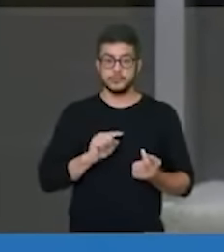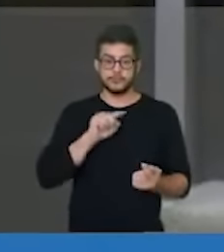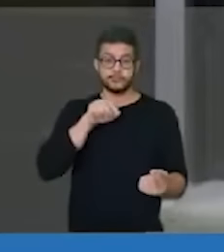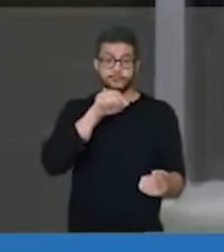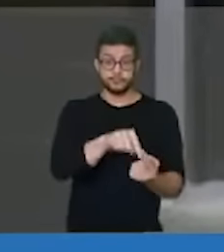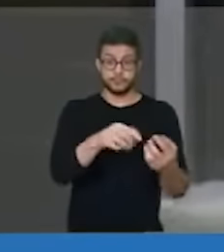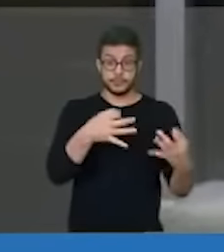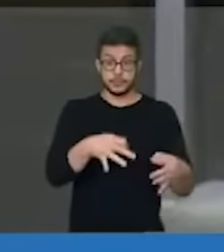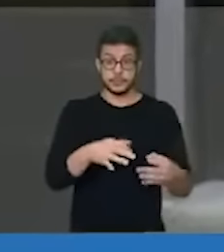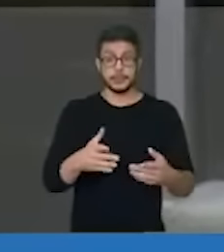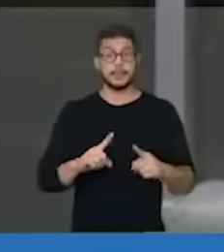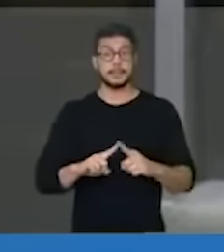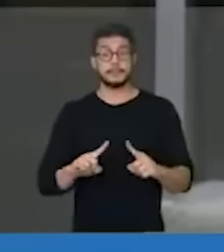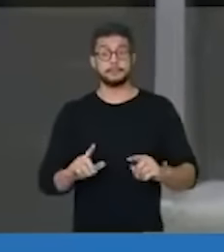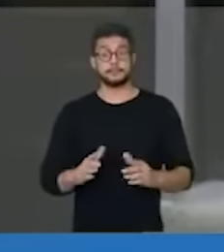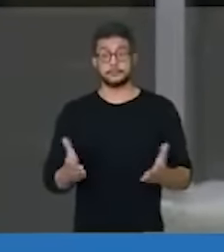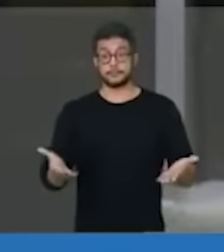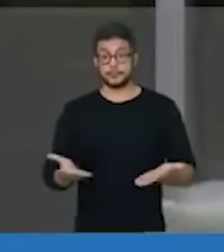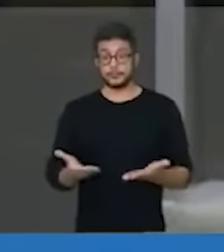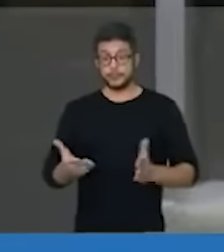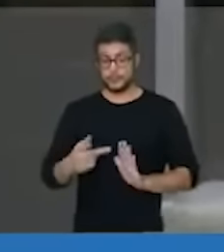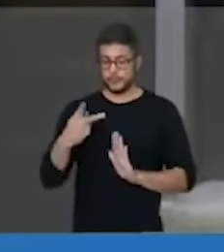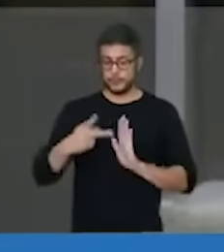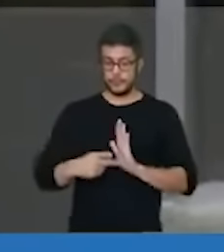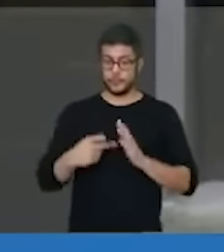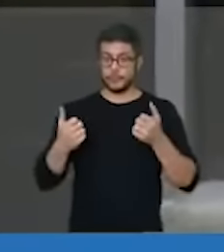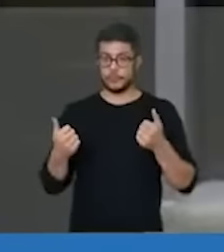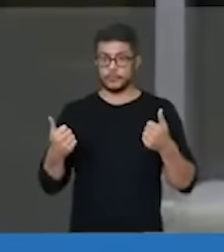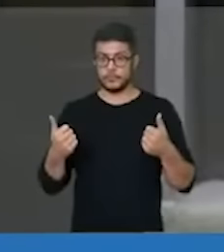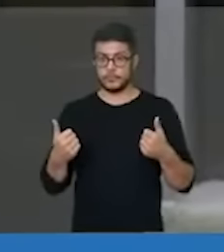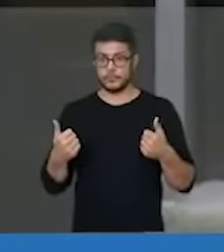do objeto e do valor, mas falta um...